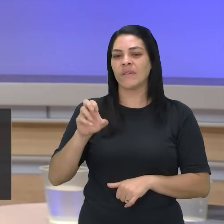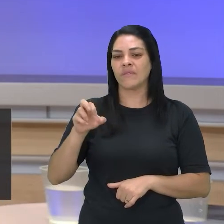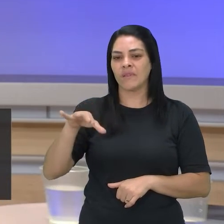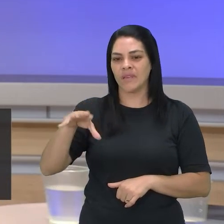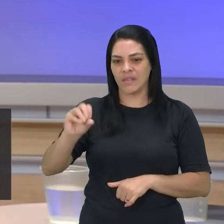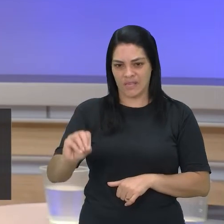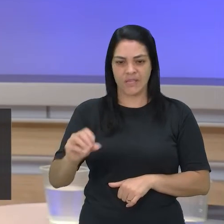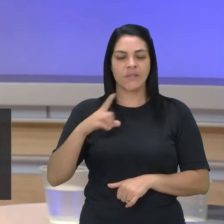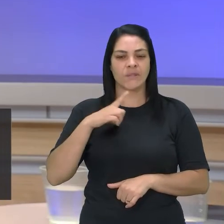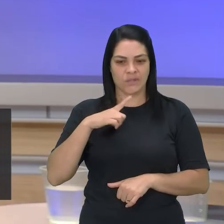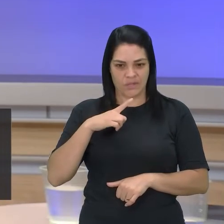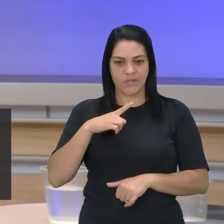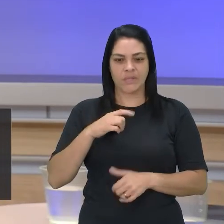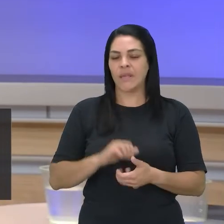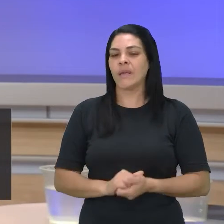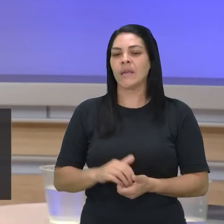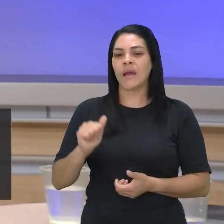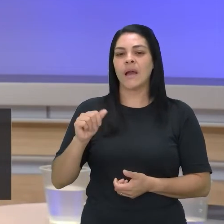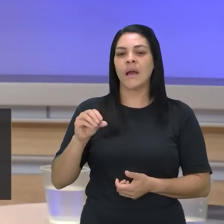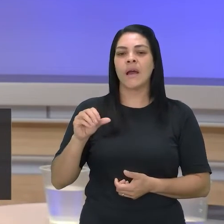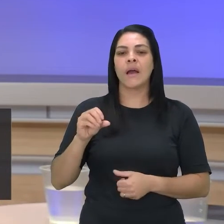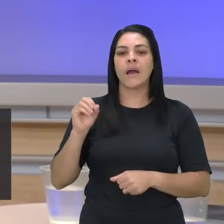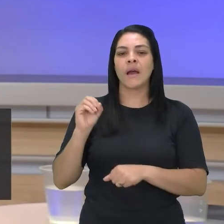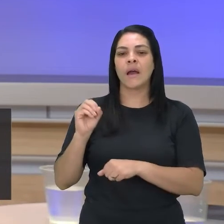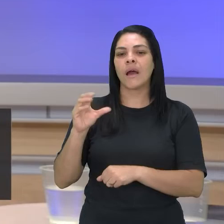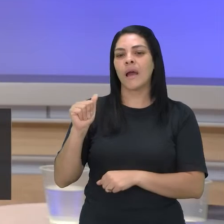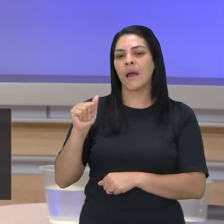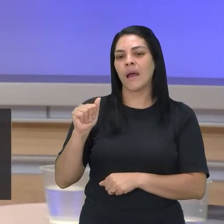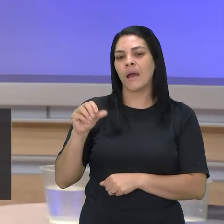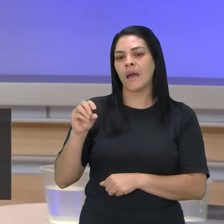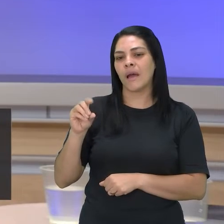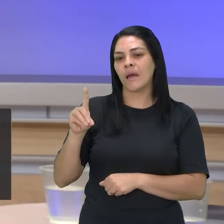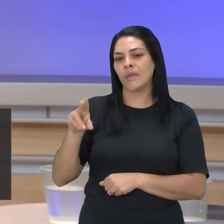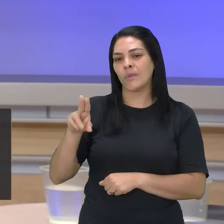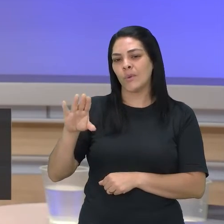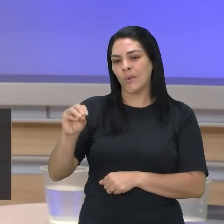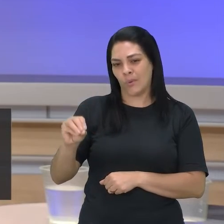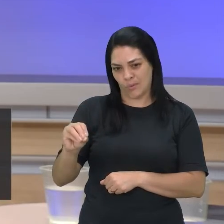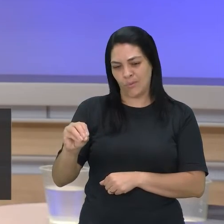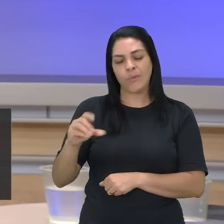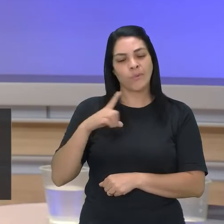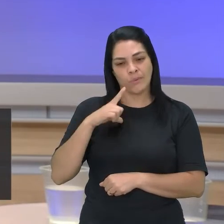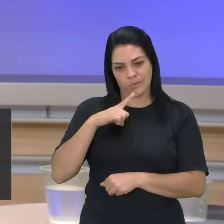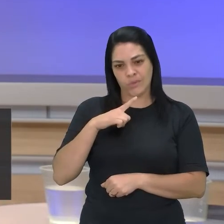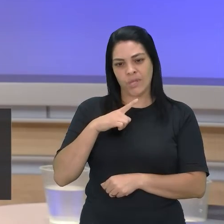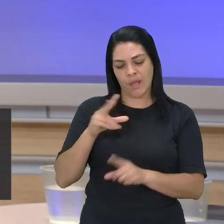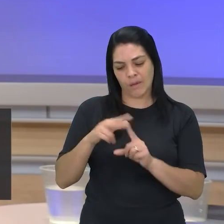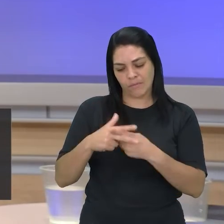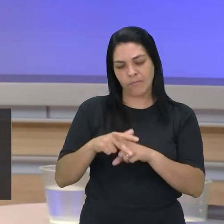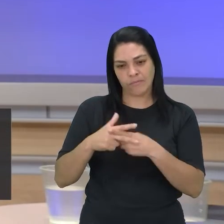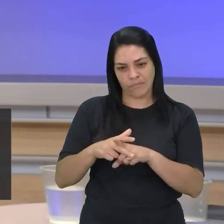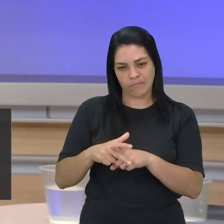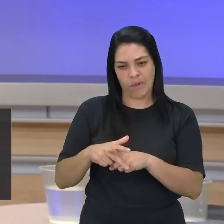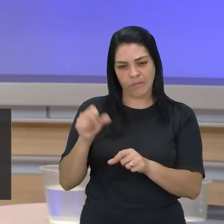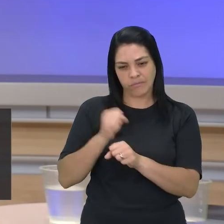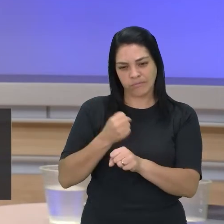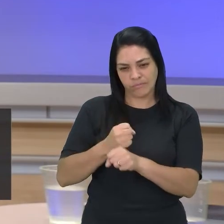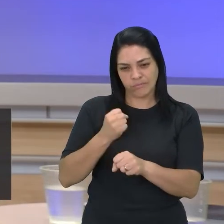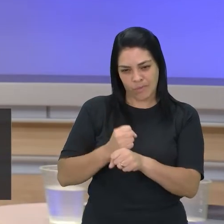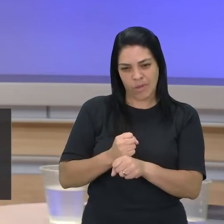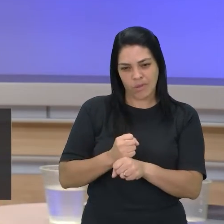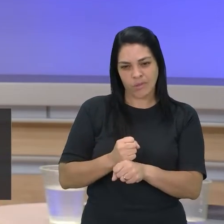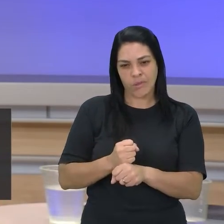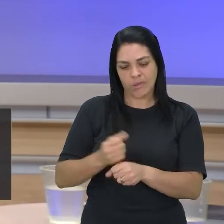composto, seu adubo orgânico, quer dizer, eles têm todas as condições, tem o maquinário lá de obras para poder eventualmente revolver um